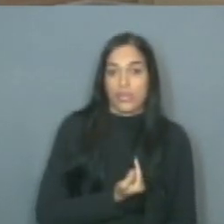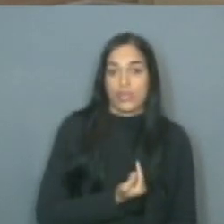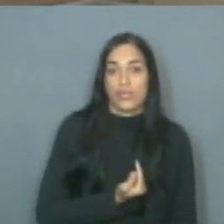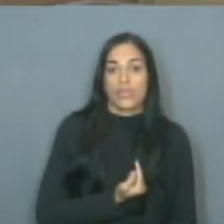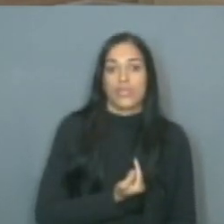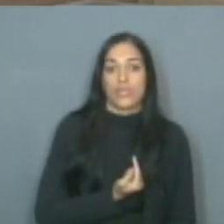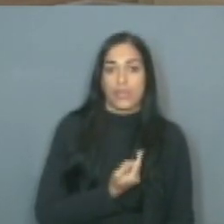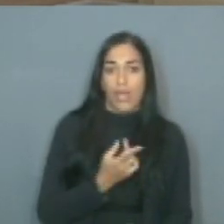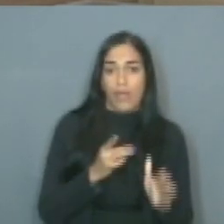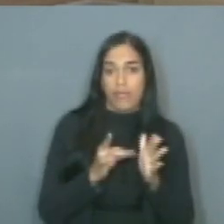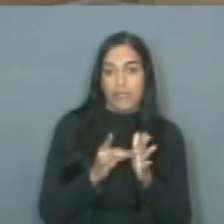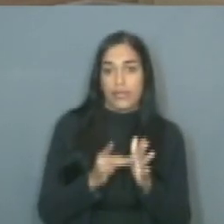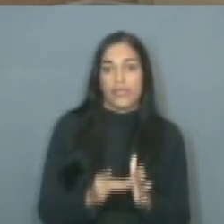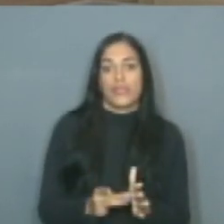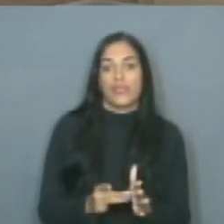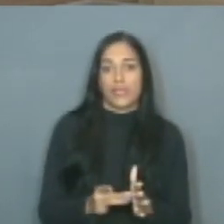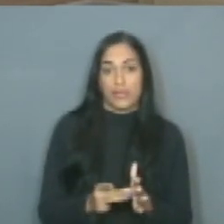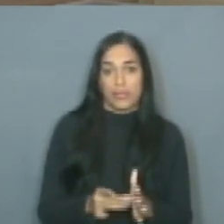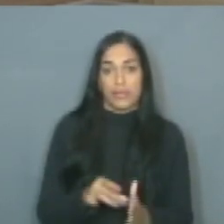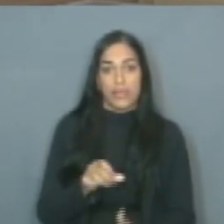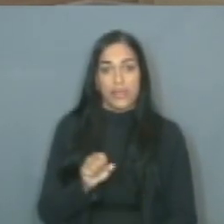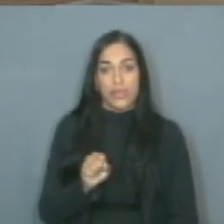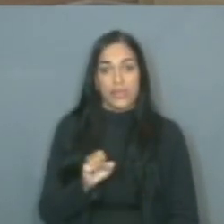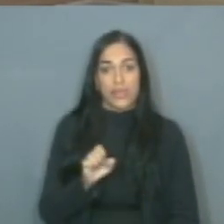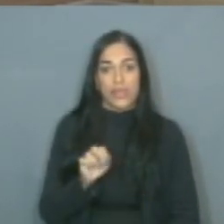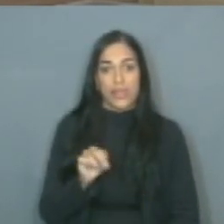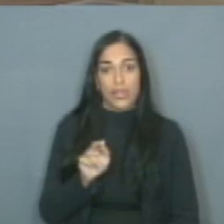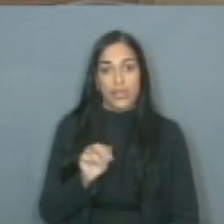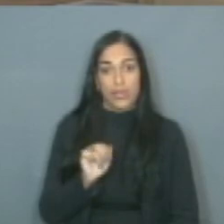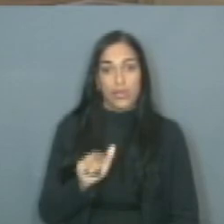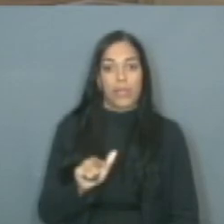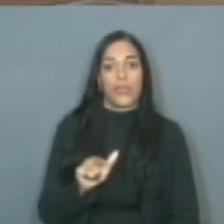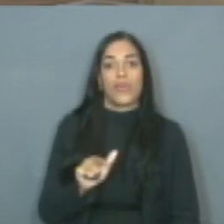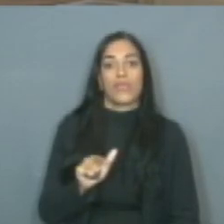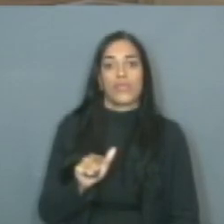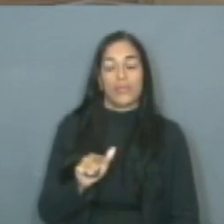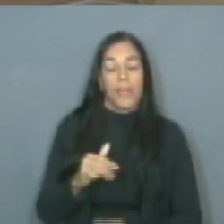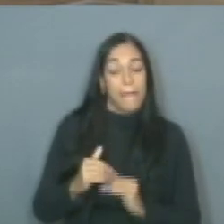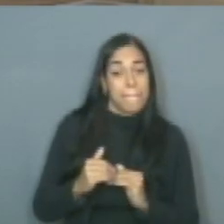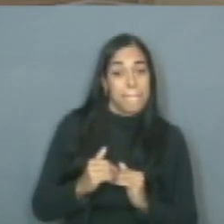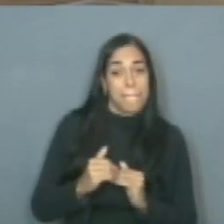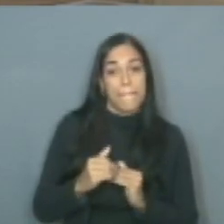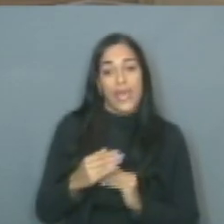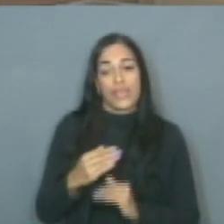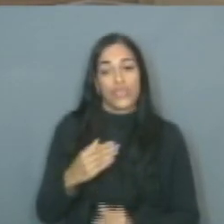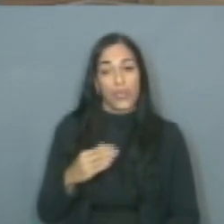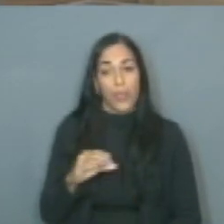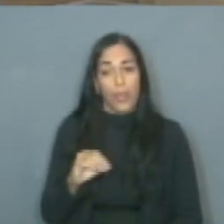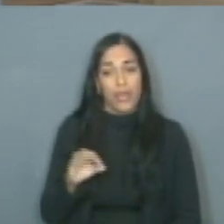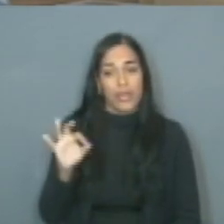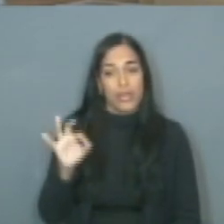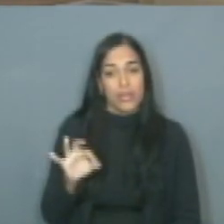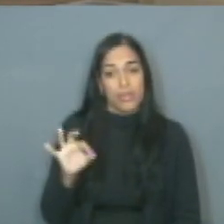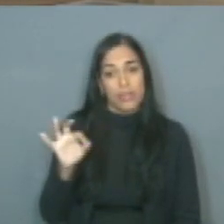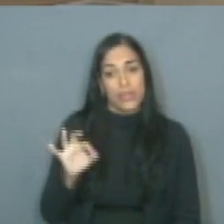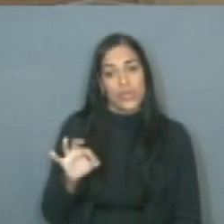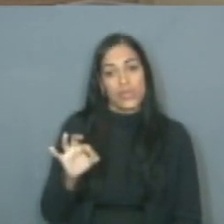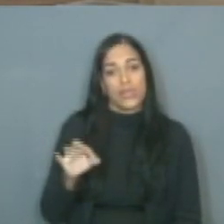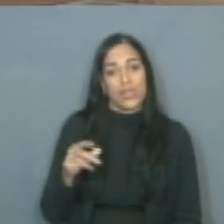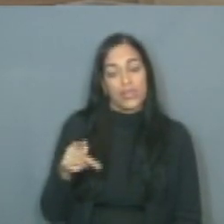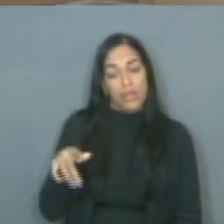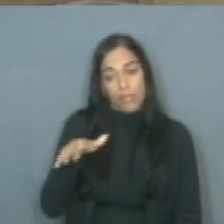ter efetivamente Setúbal de verdade para os mais de 40%